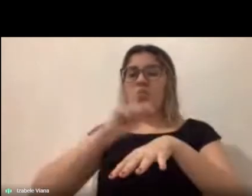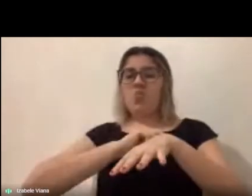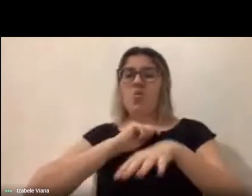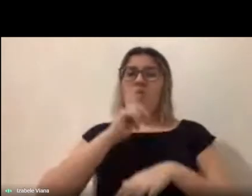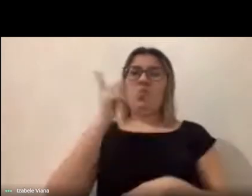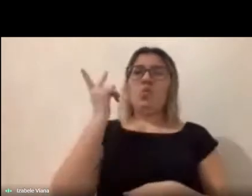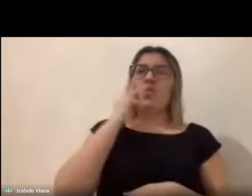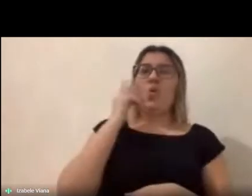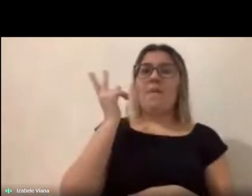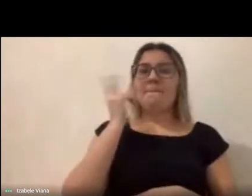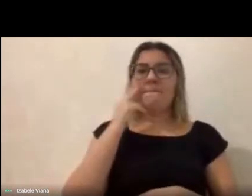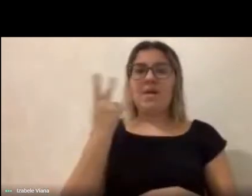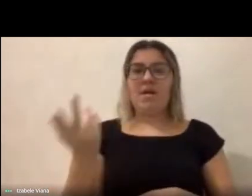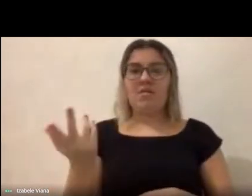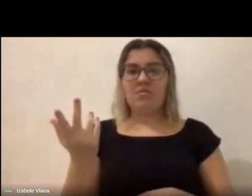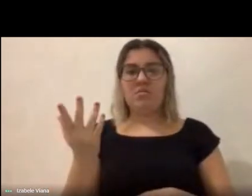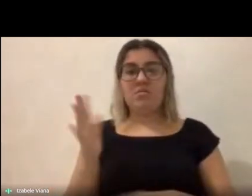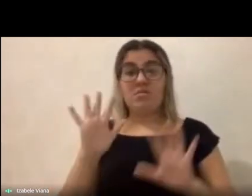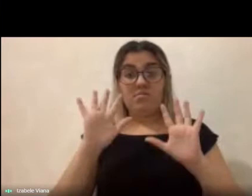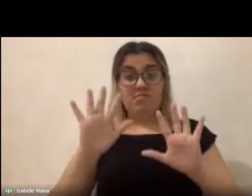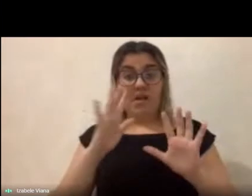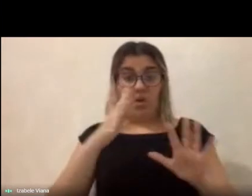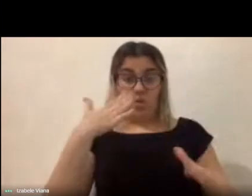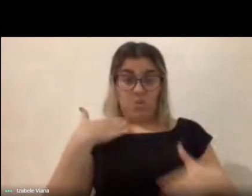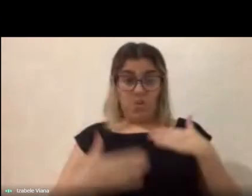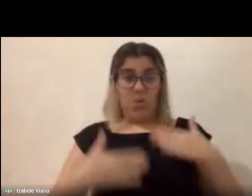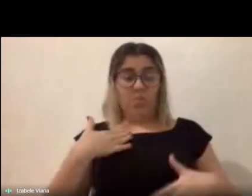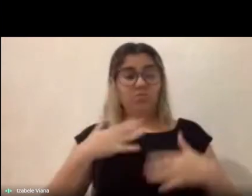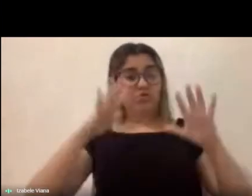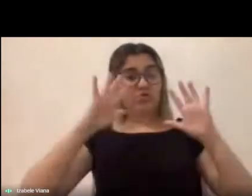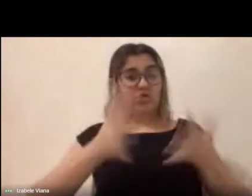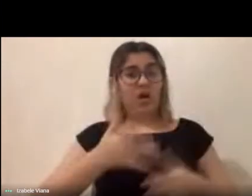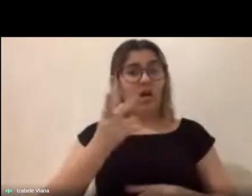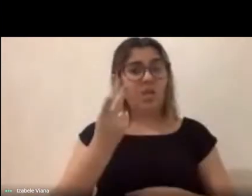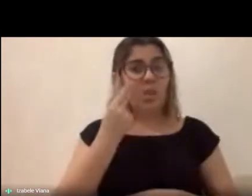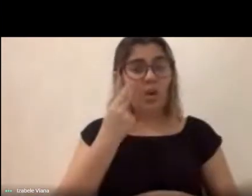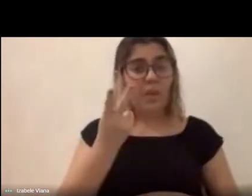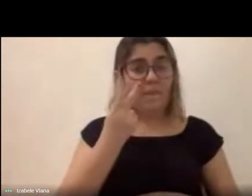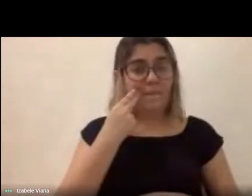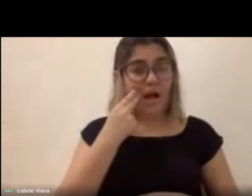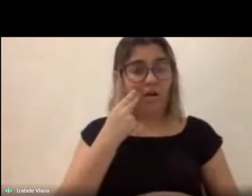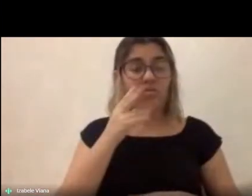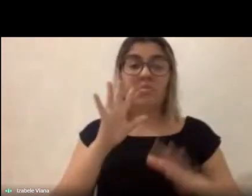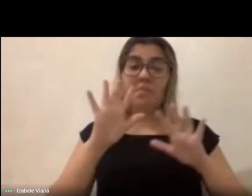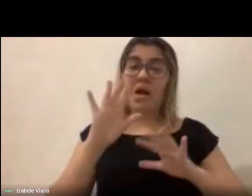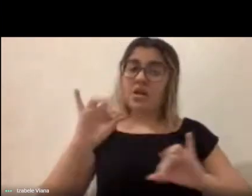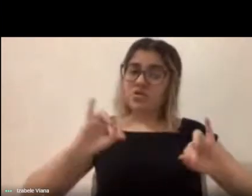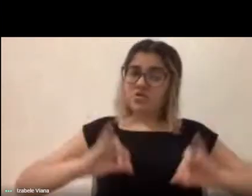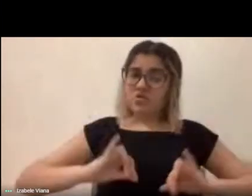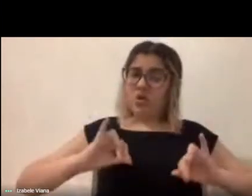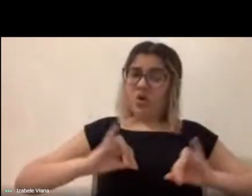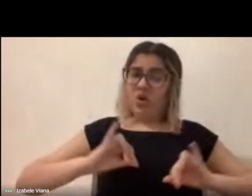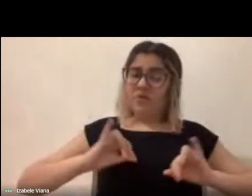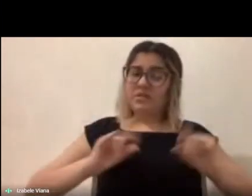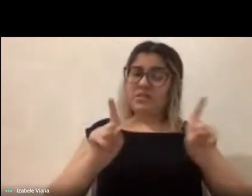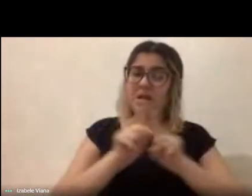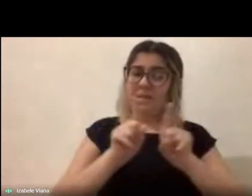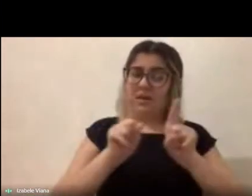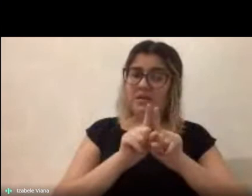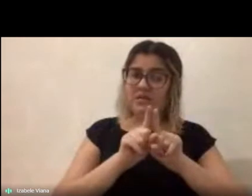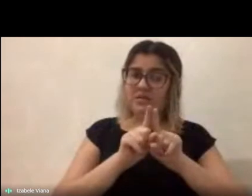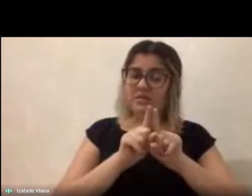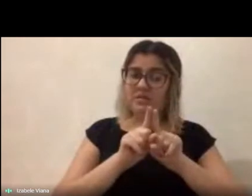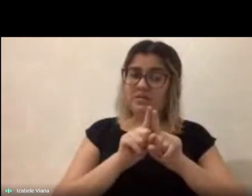normatizados, que sofrem também com as suas normatizações, querem, quase que por tabela